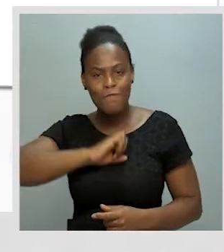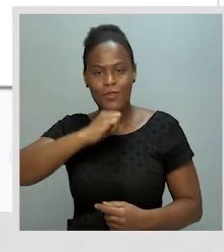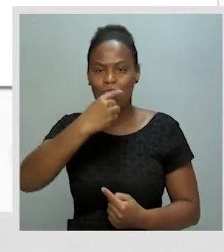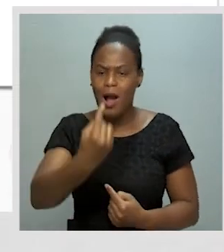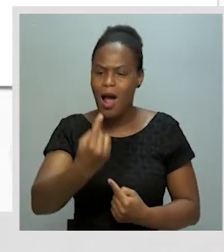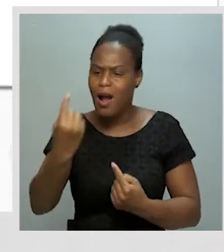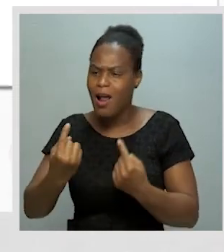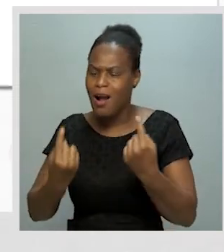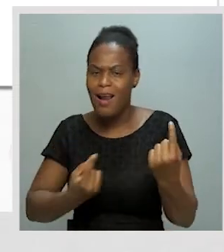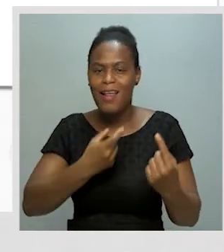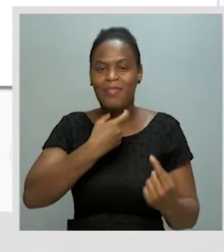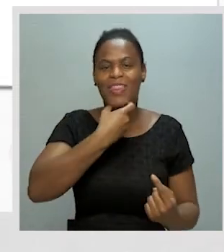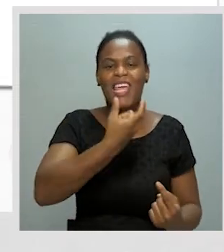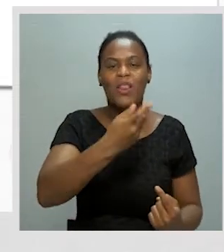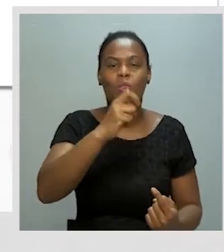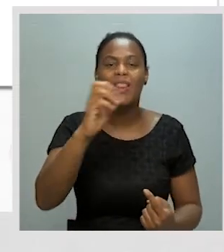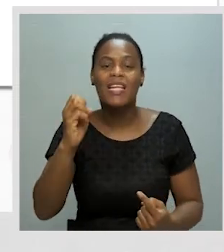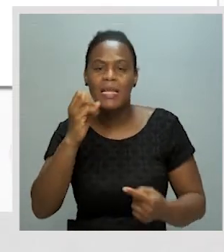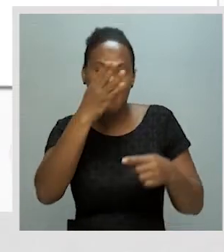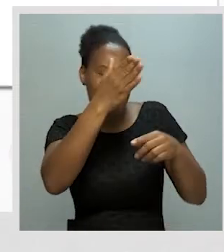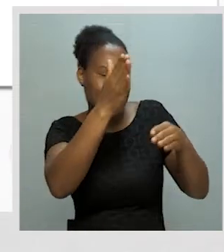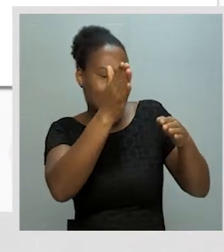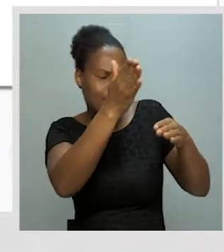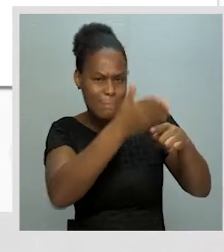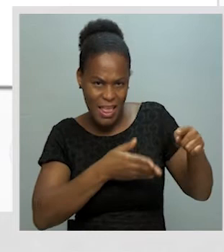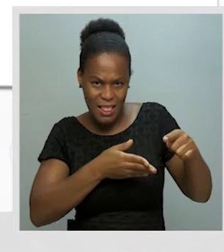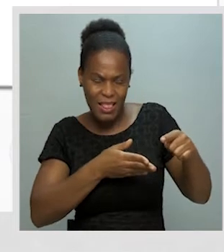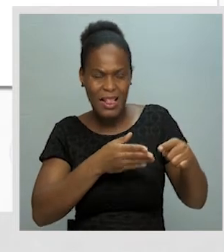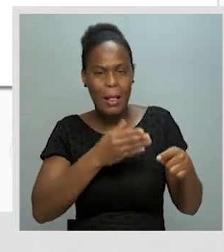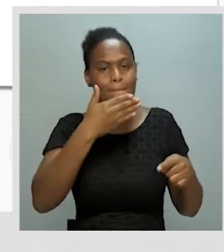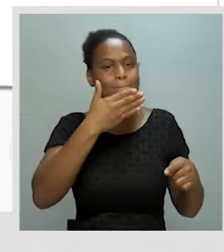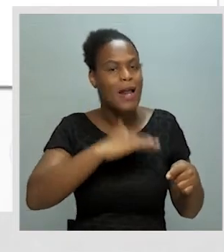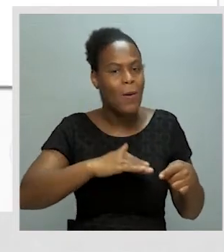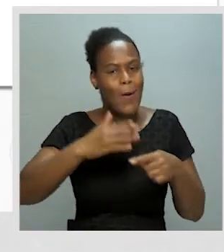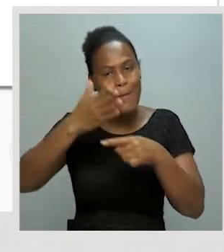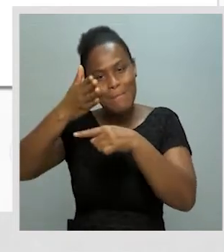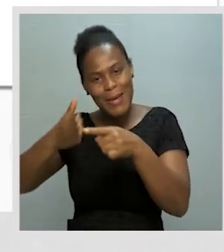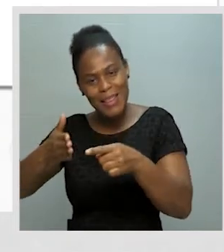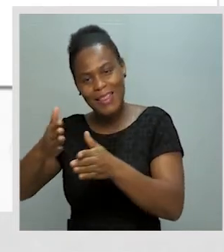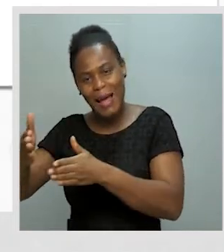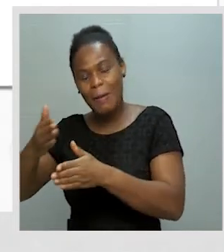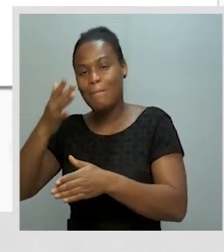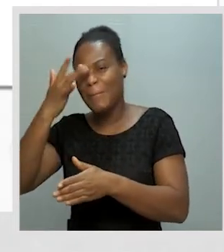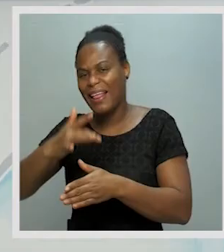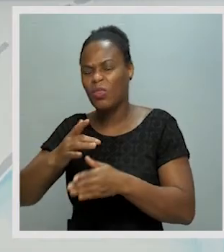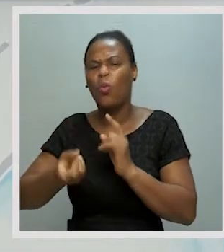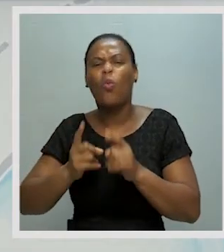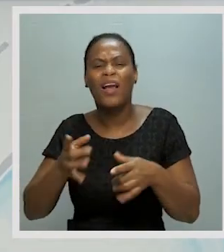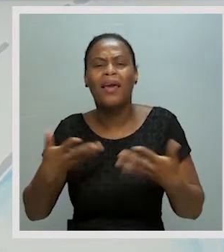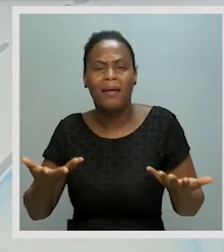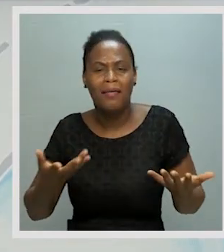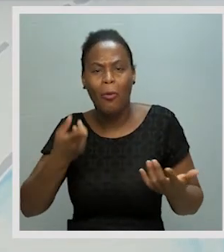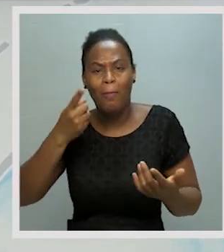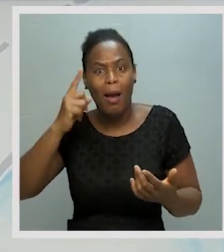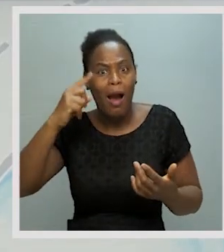filho, 30 netos. Metade brancos e metade pretos. O que é? Vamos